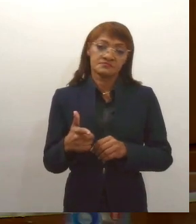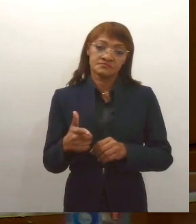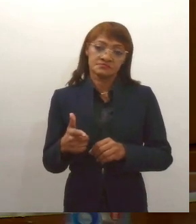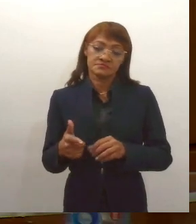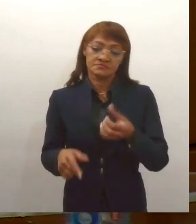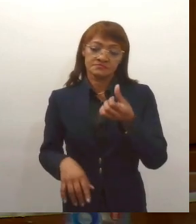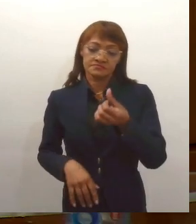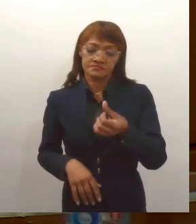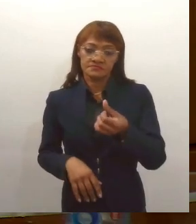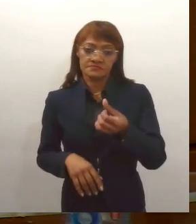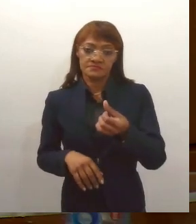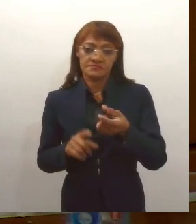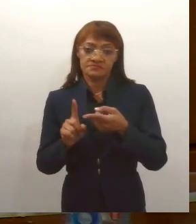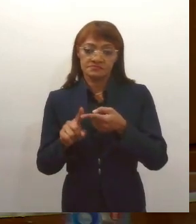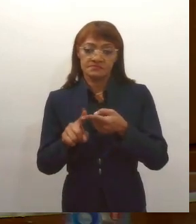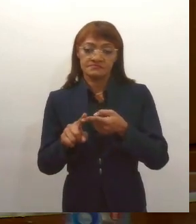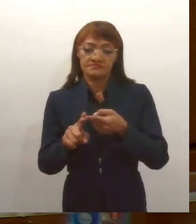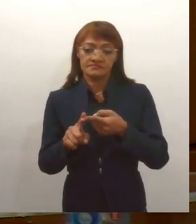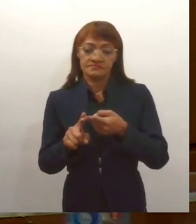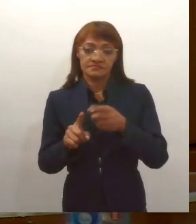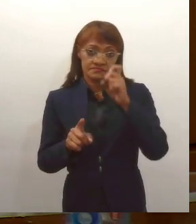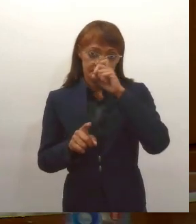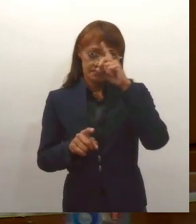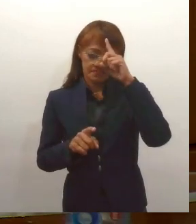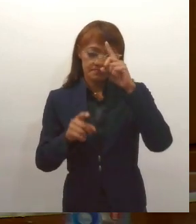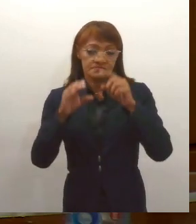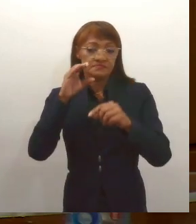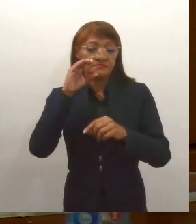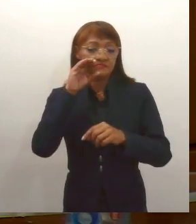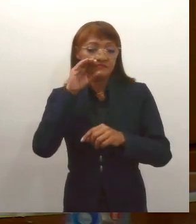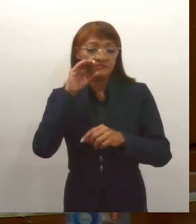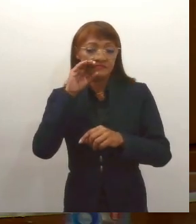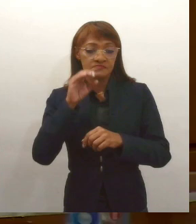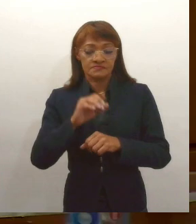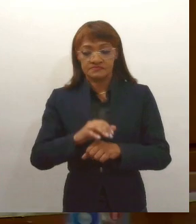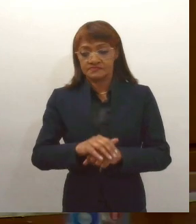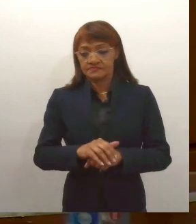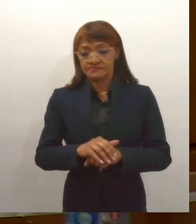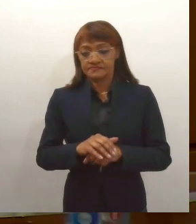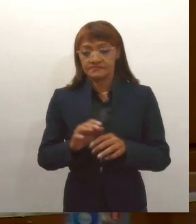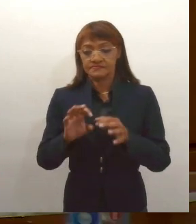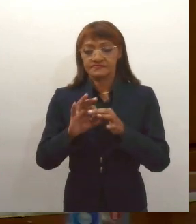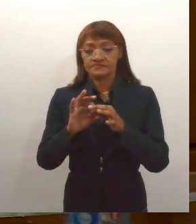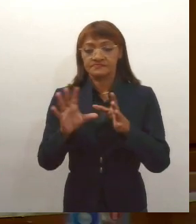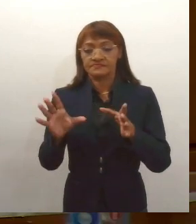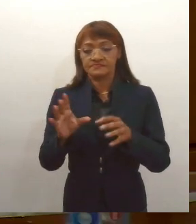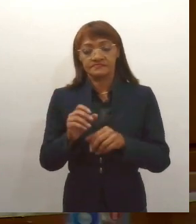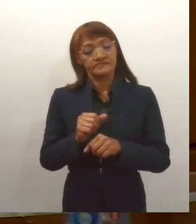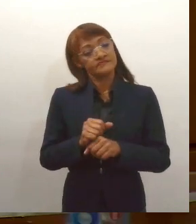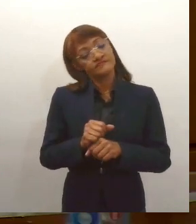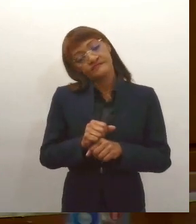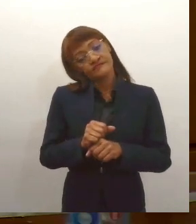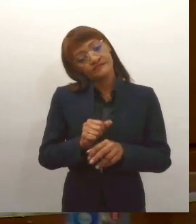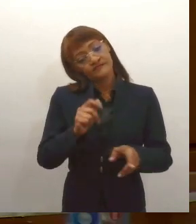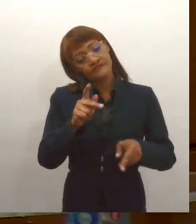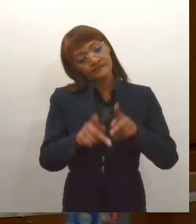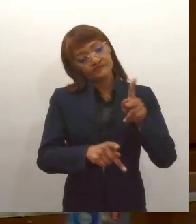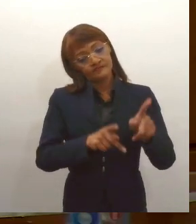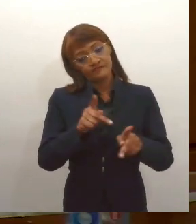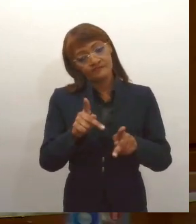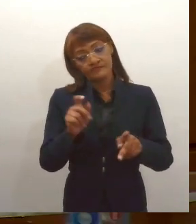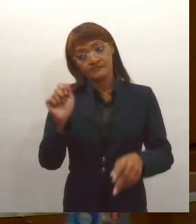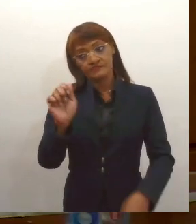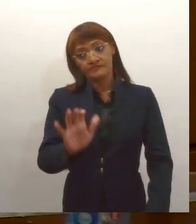Socorro também foram entregues leitos para população em geral sendo seis na